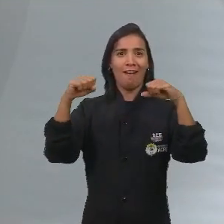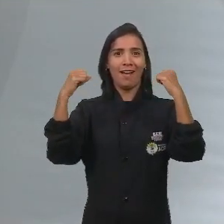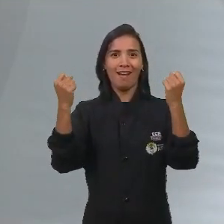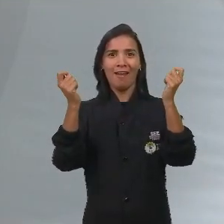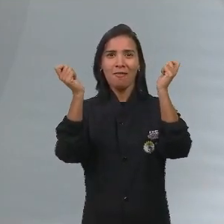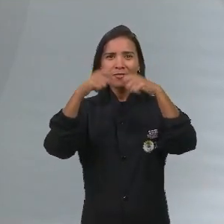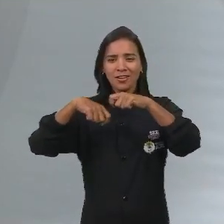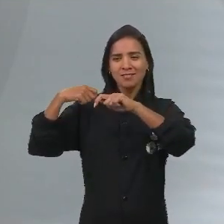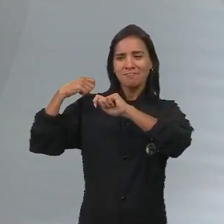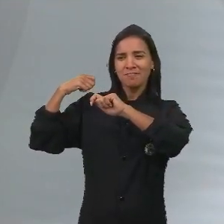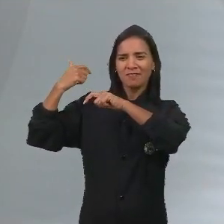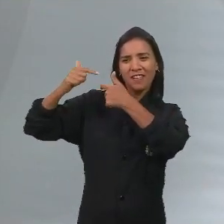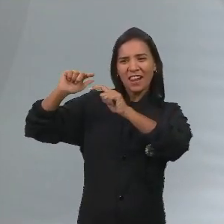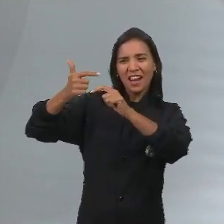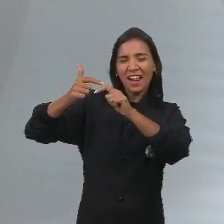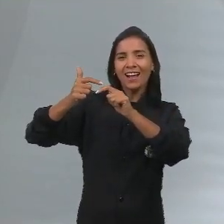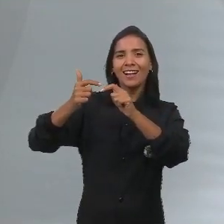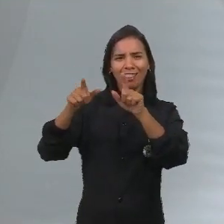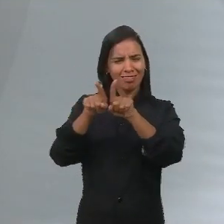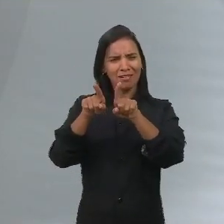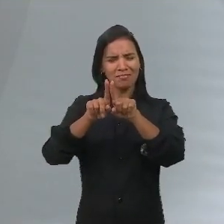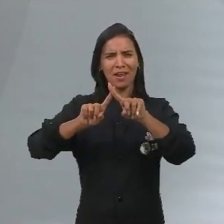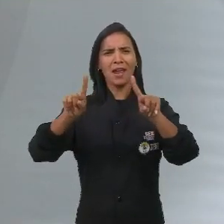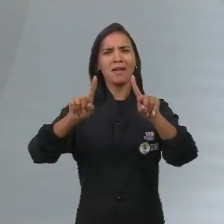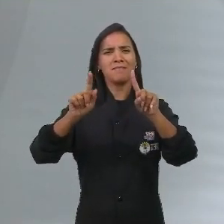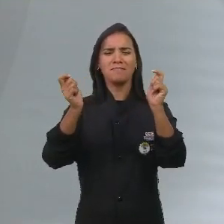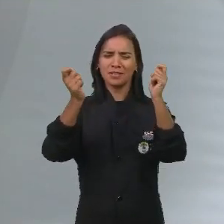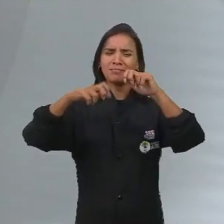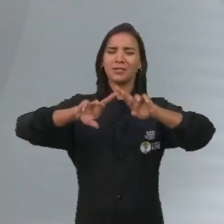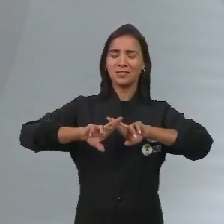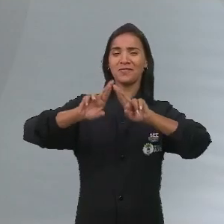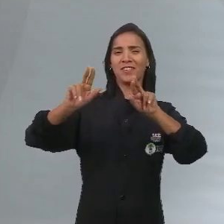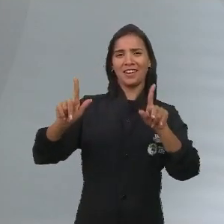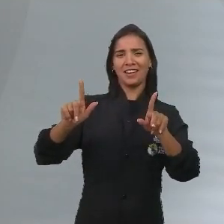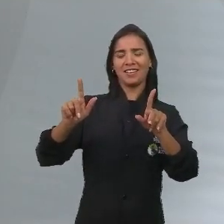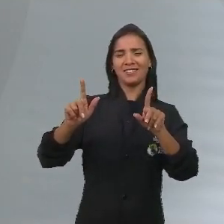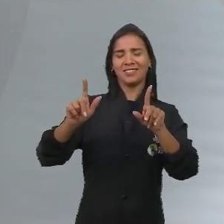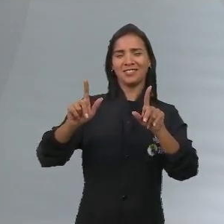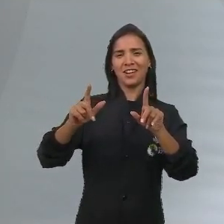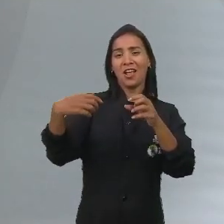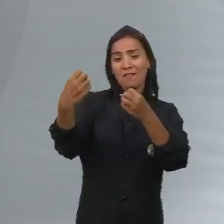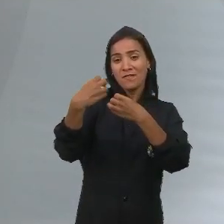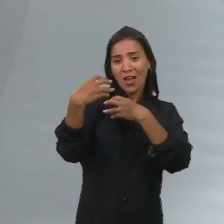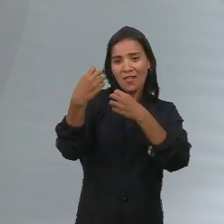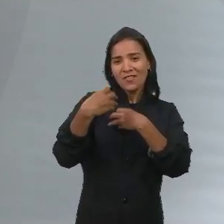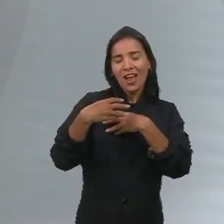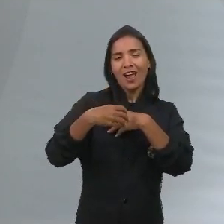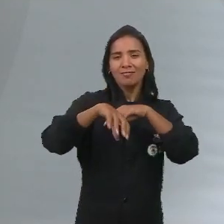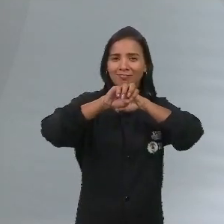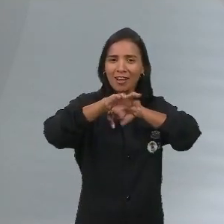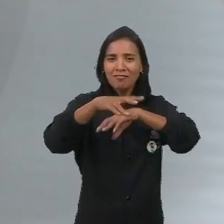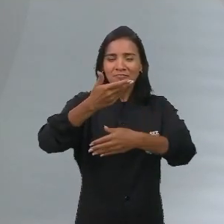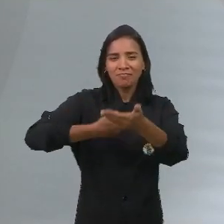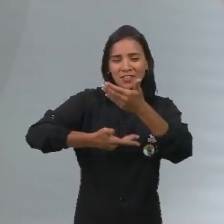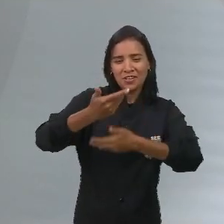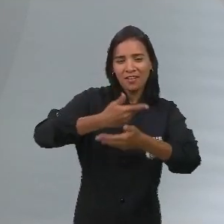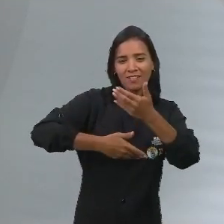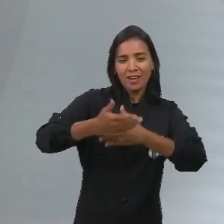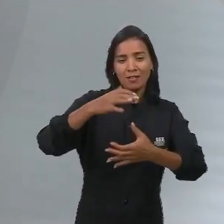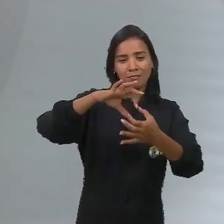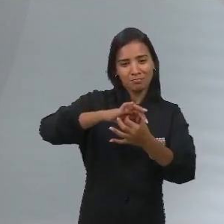tradicional não de uma forma literal ele pode vir de uma forma lúdica um aprendizado desprendido de um